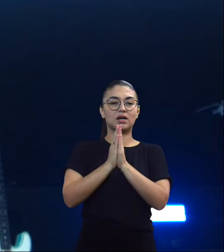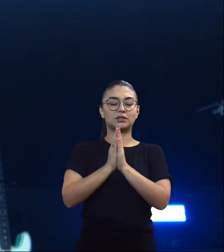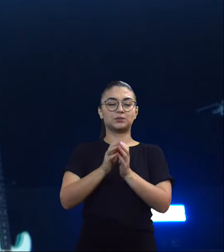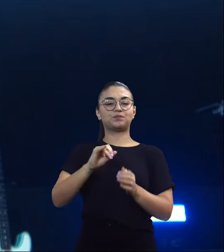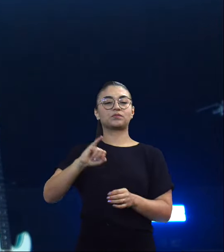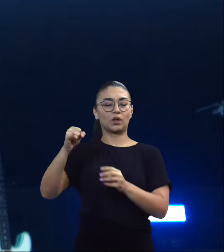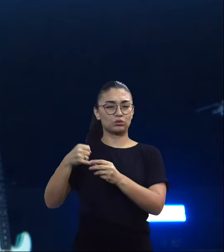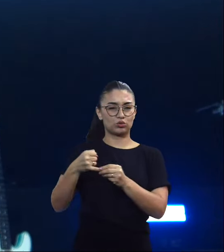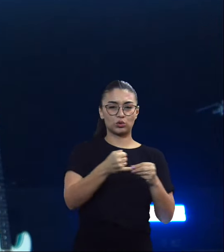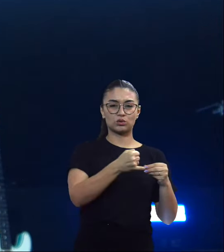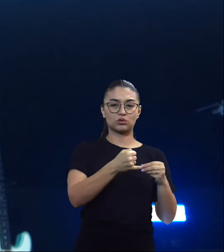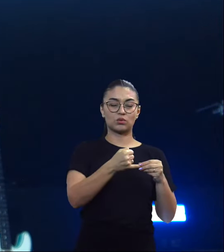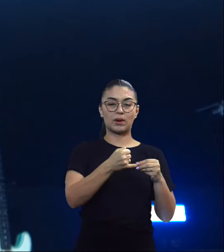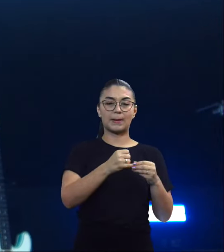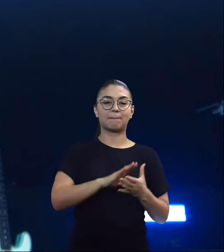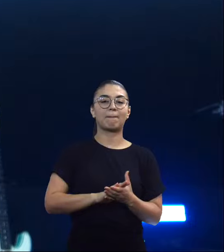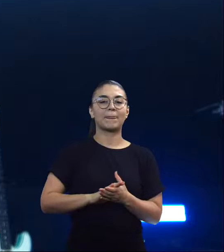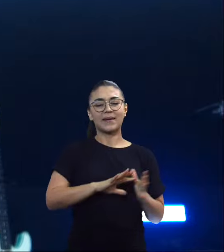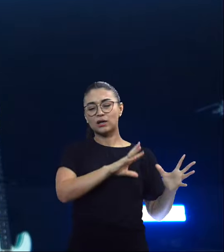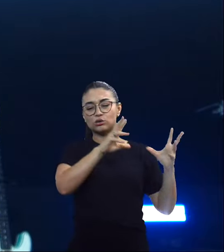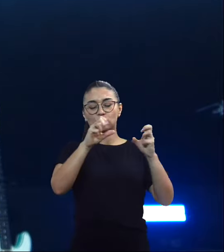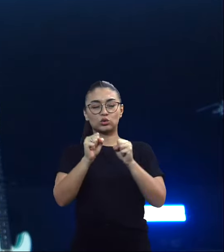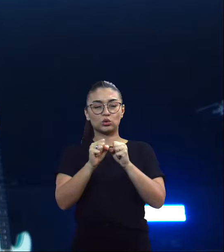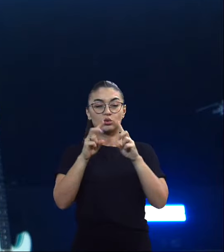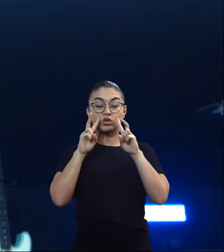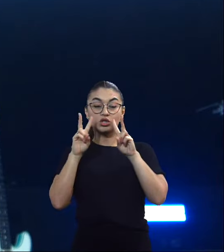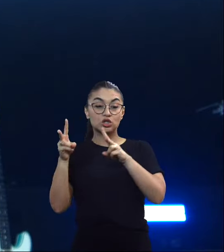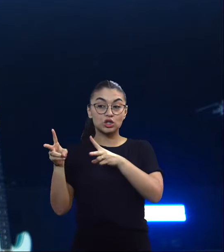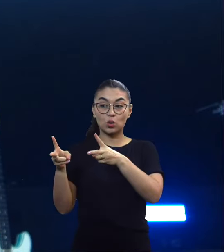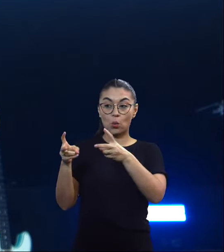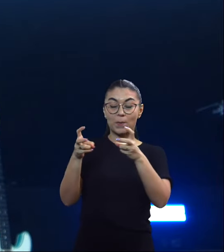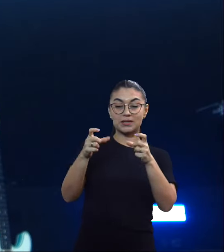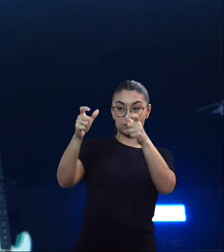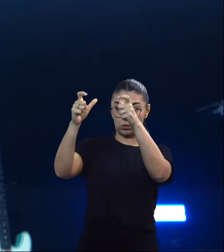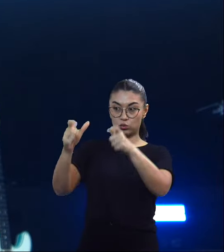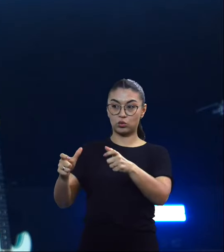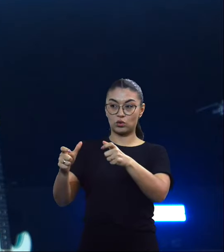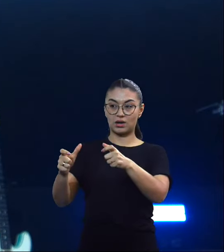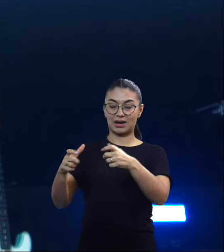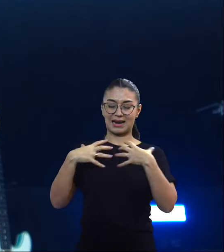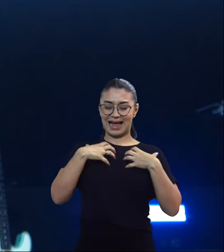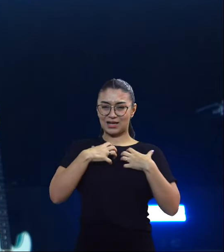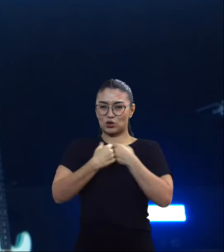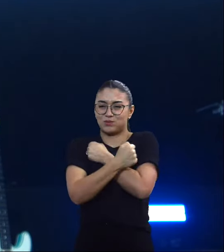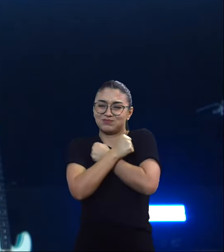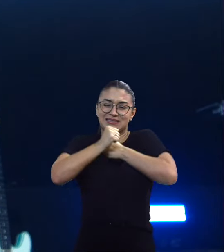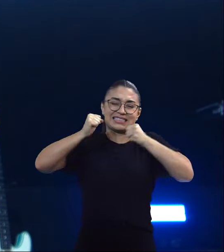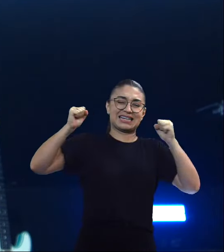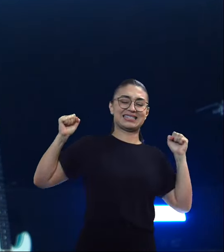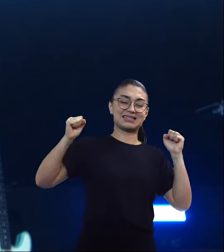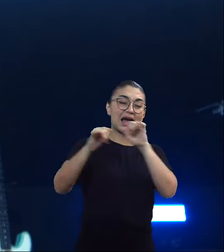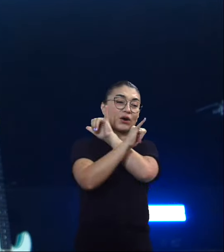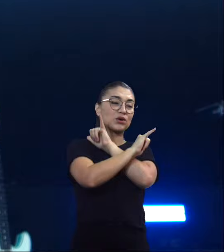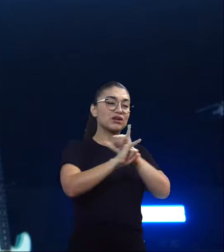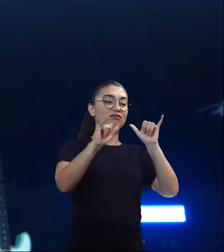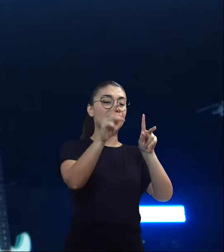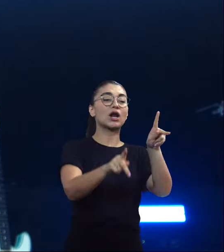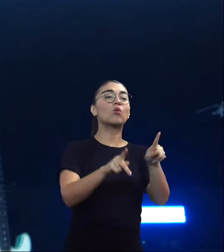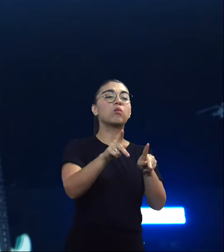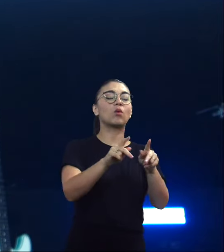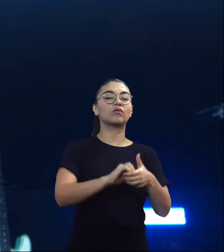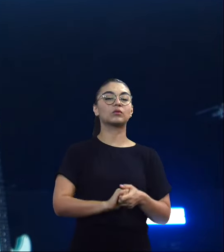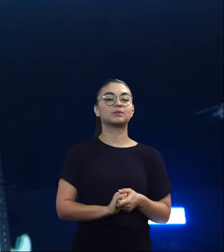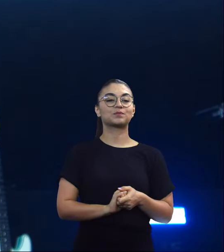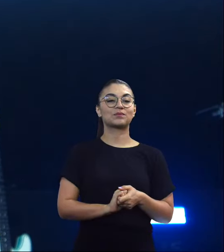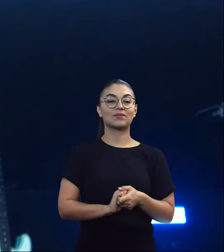de Jefoné, dentre os que haviam observado a terra, rasgaram as suas vestes e disseram a toda a comunidade dos israelitas: